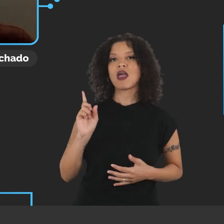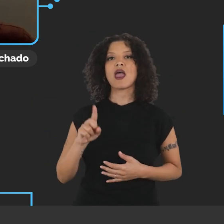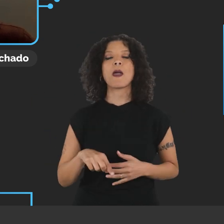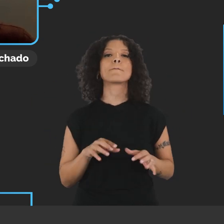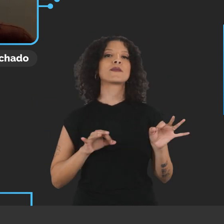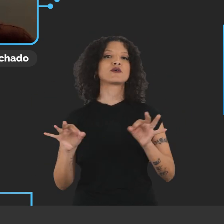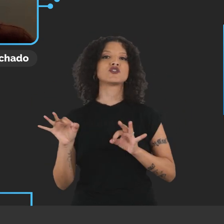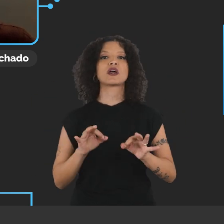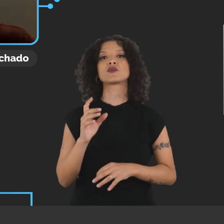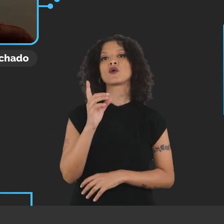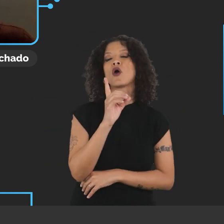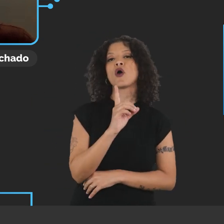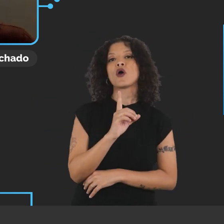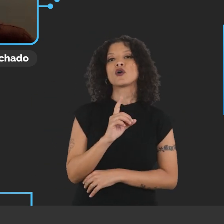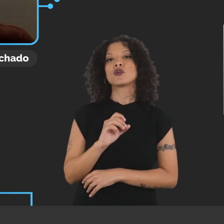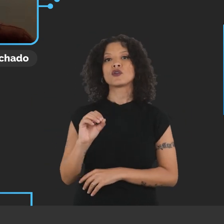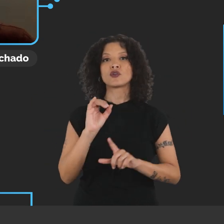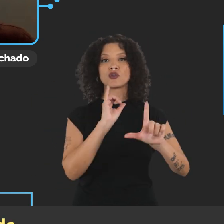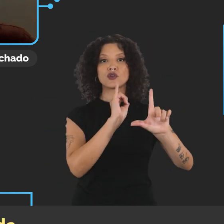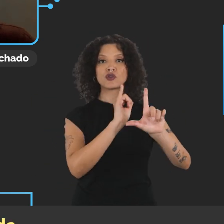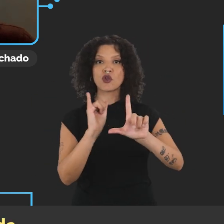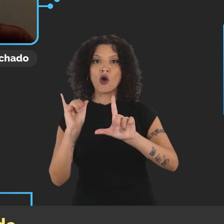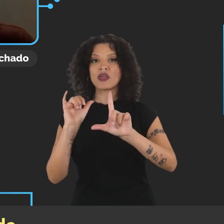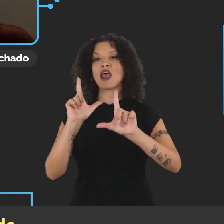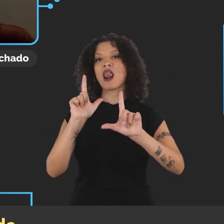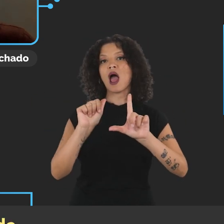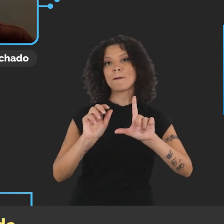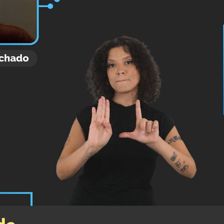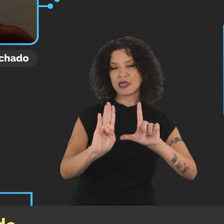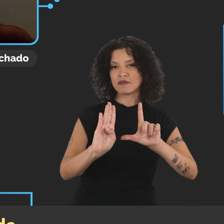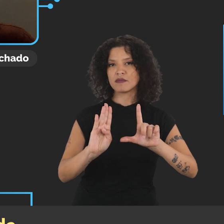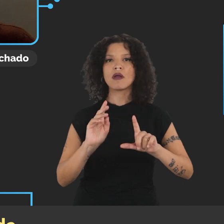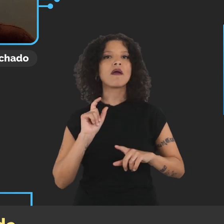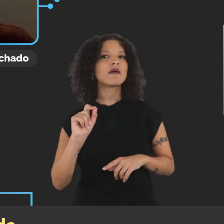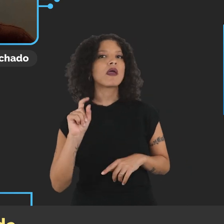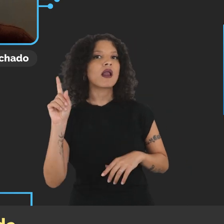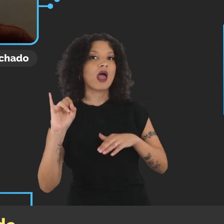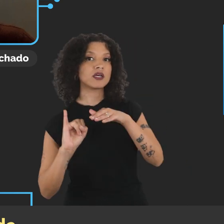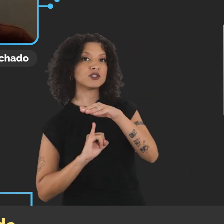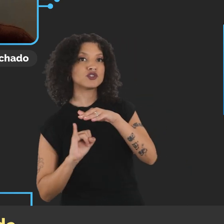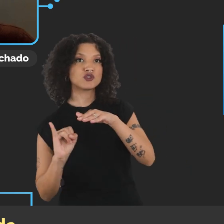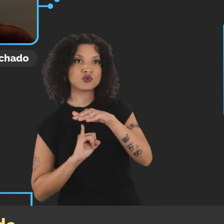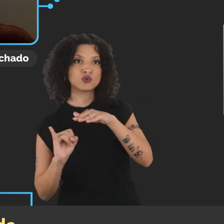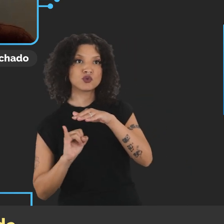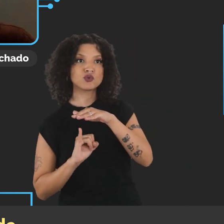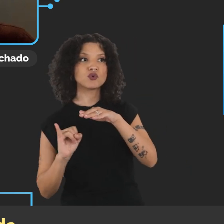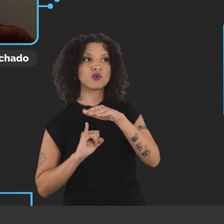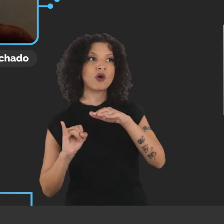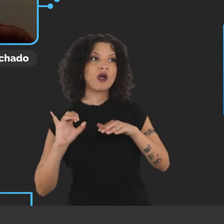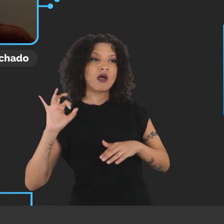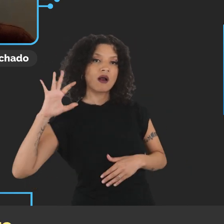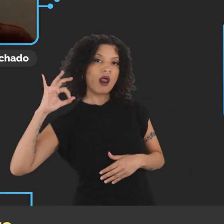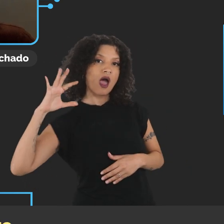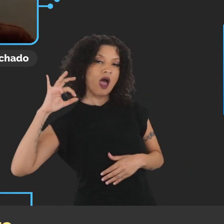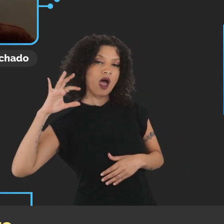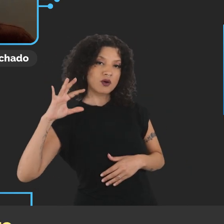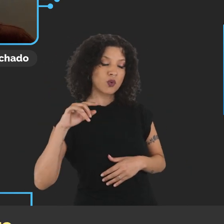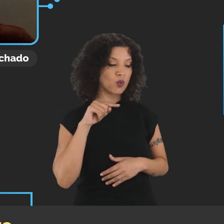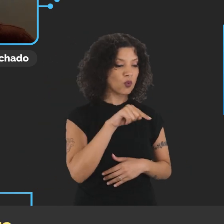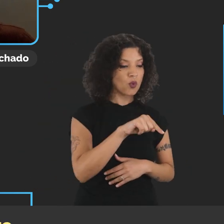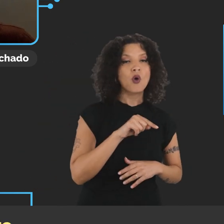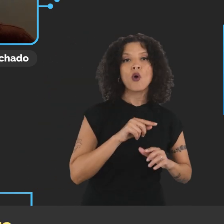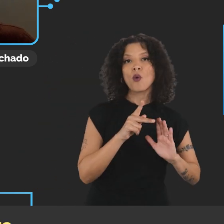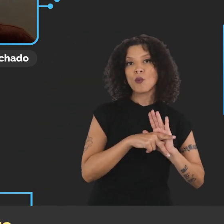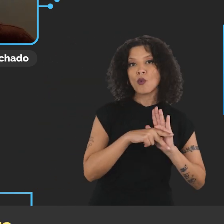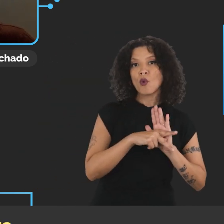ele, é o projeto DocLab. Esse projeto nasceu por uma demanda do Instituto Claro, de um